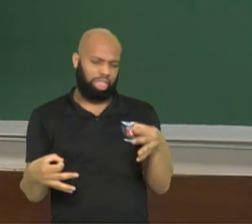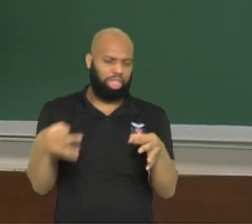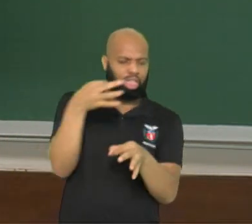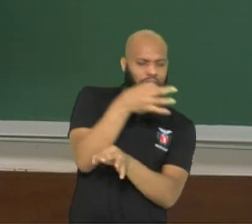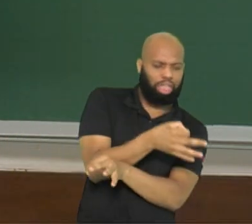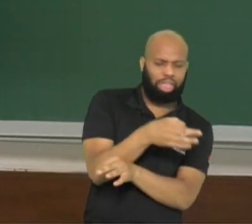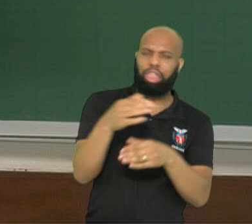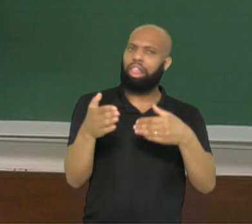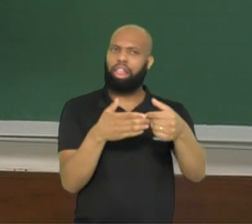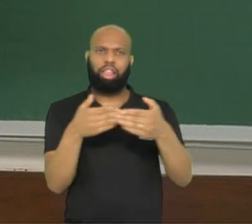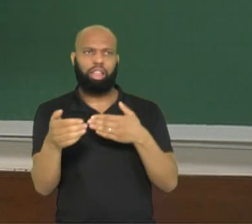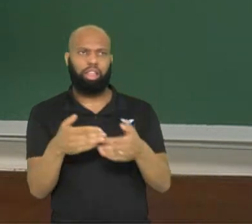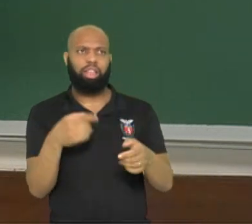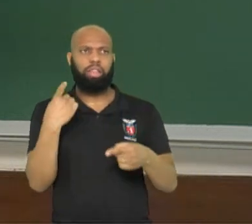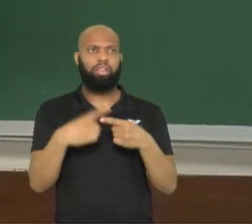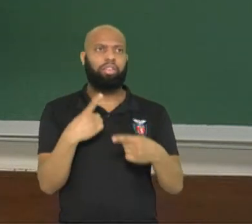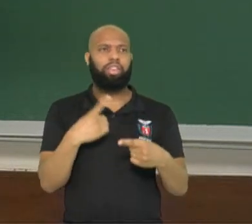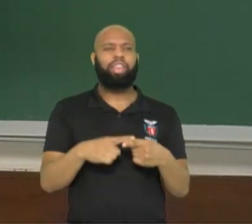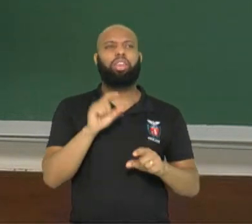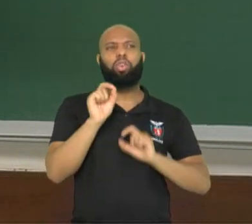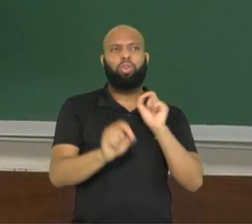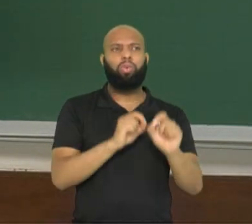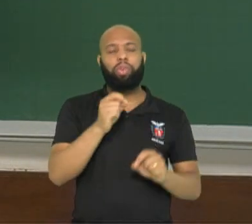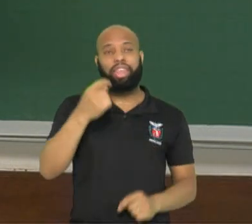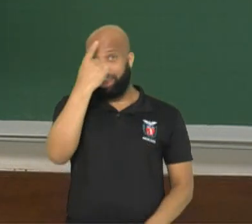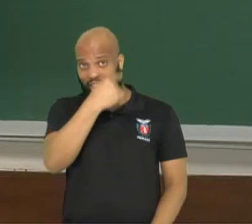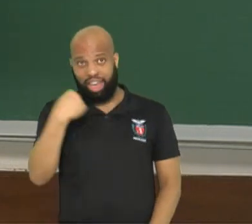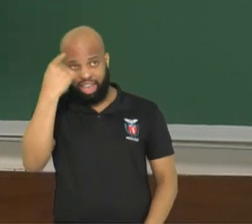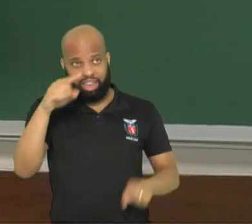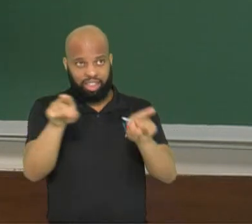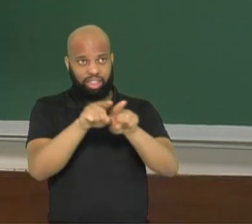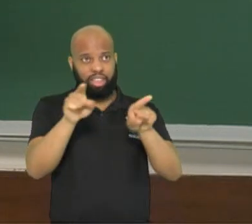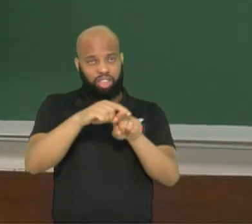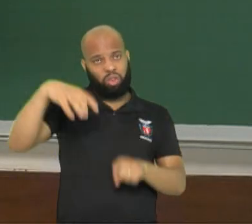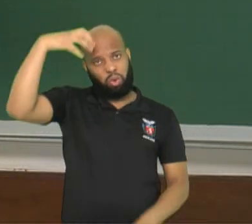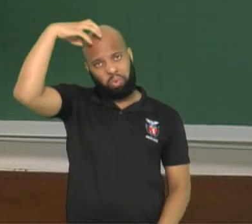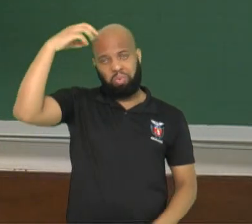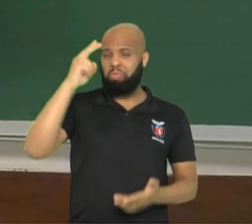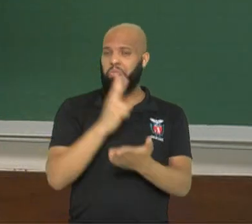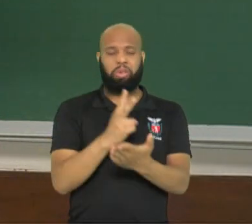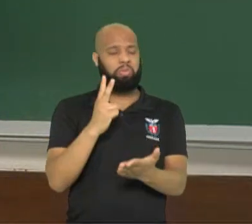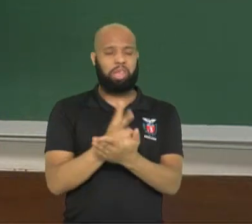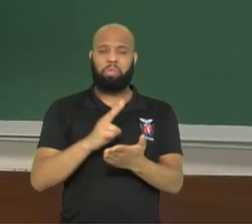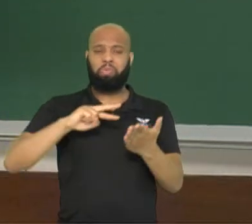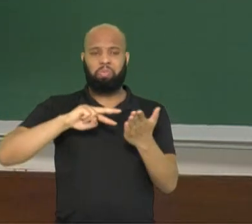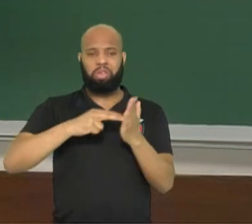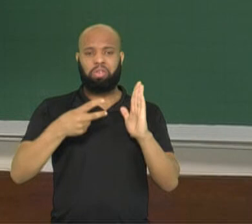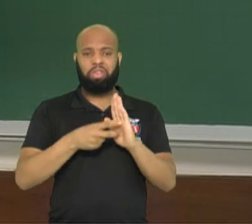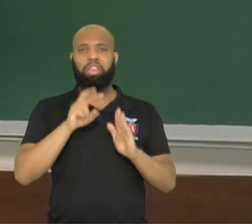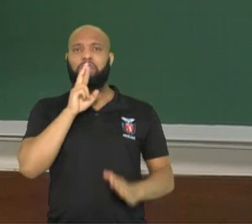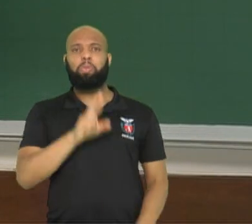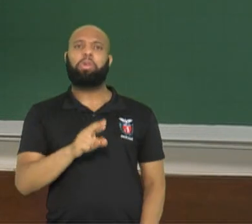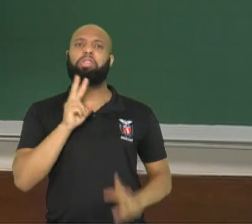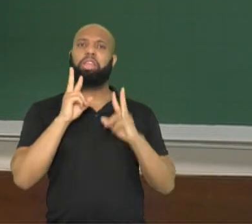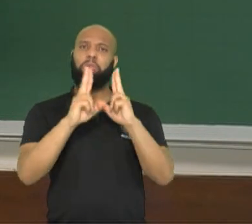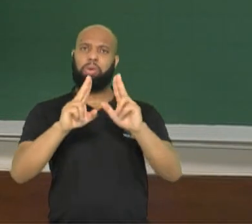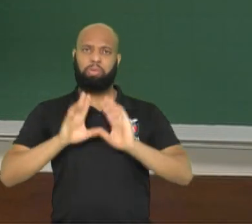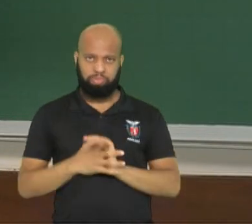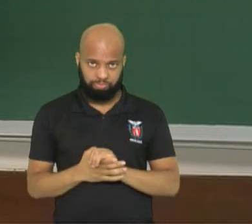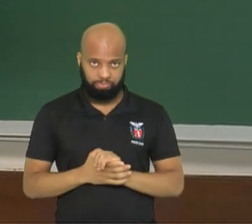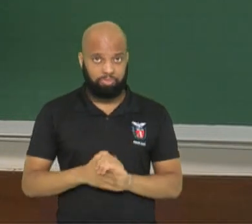dos elementos. Ele considera que cara e coroa, coroa, cara, é o mesmo resultado,